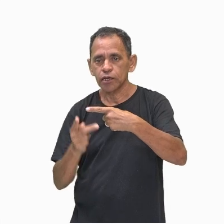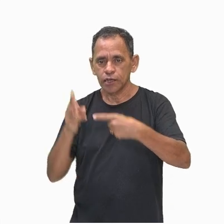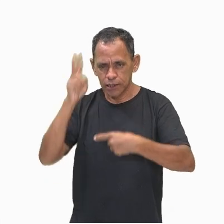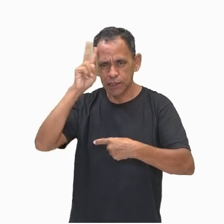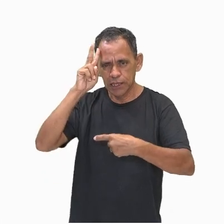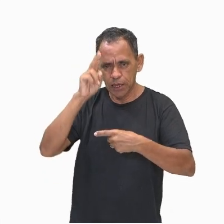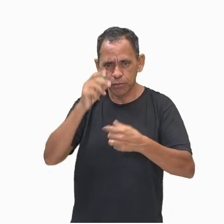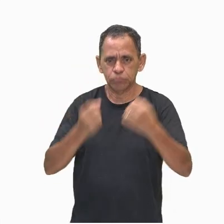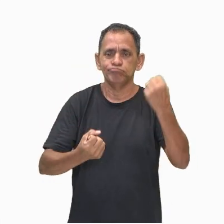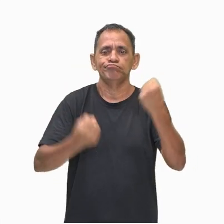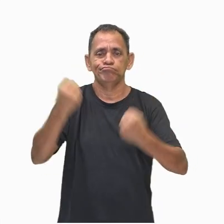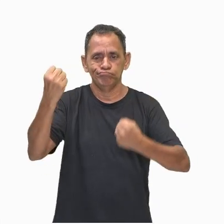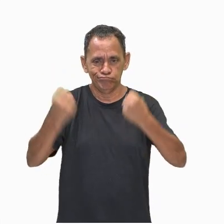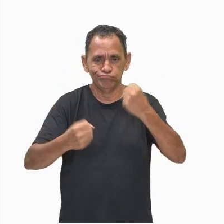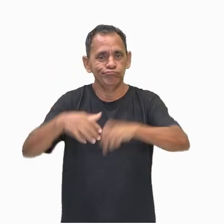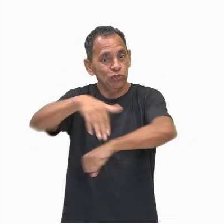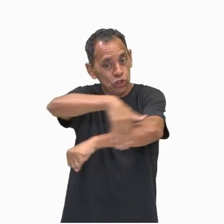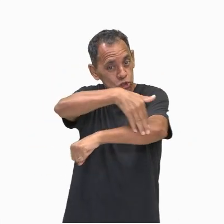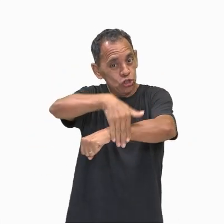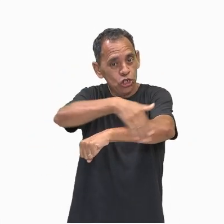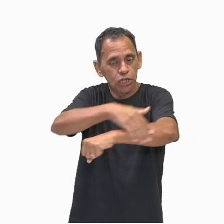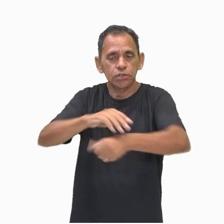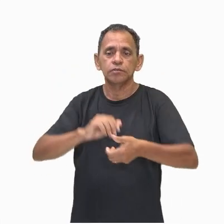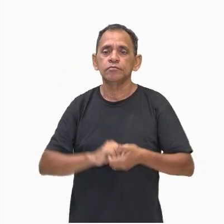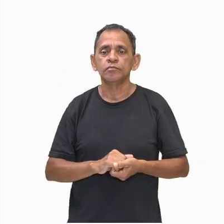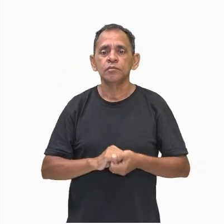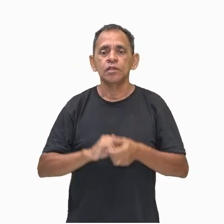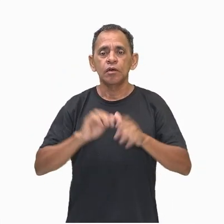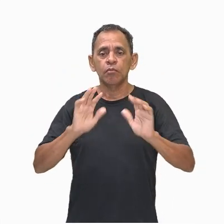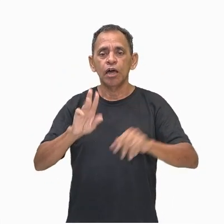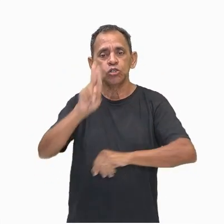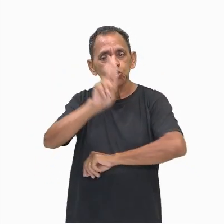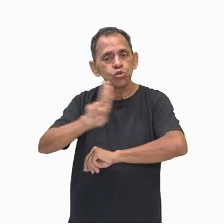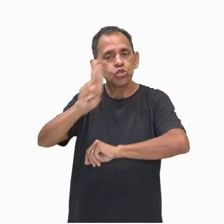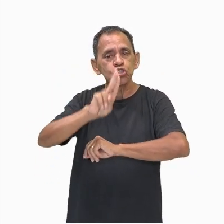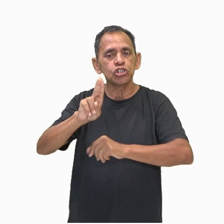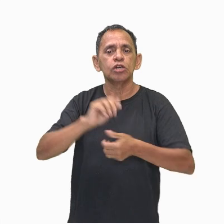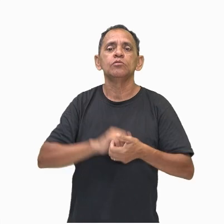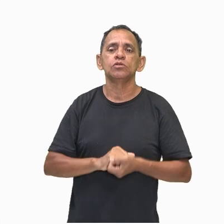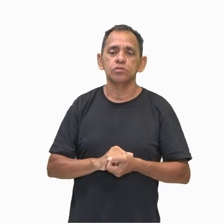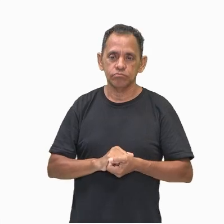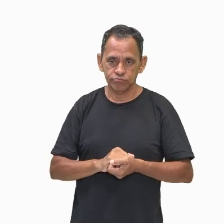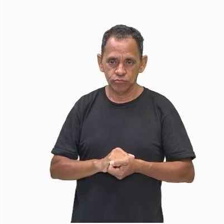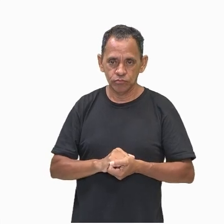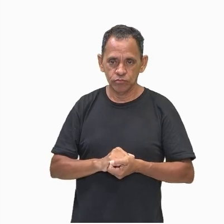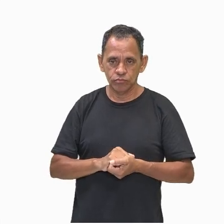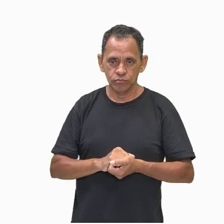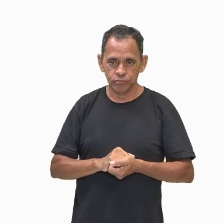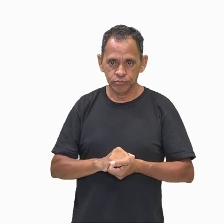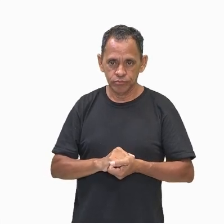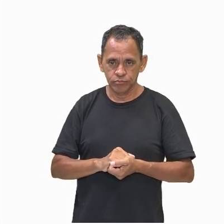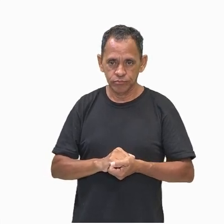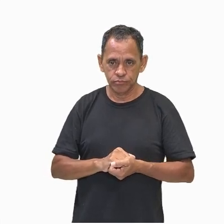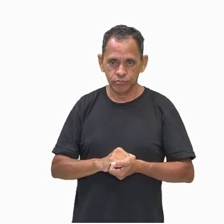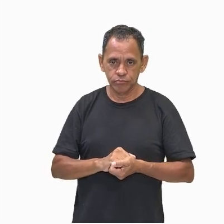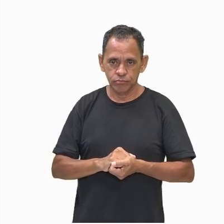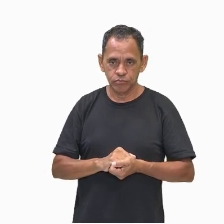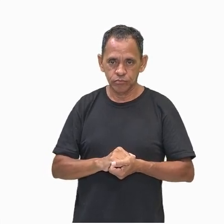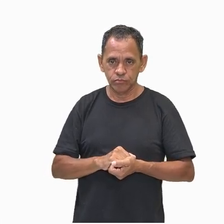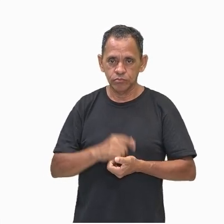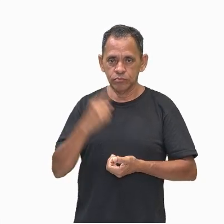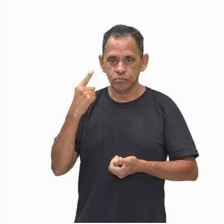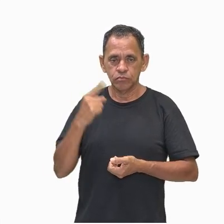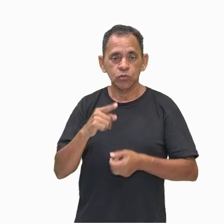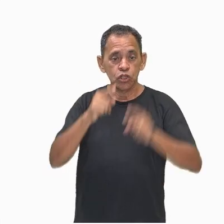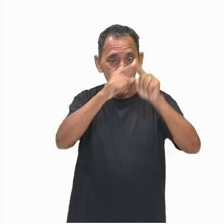utilizado mas no sistema internacional é met porso del S geralmente ele tá em quilômetros